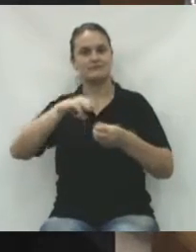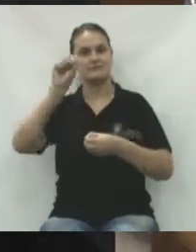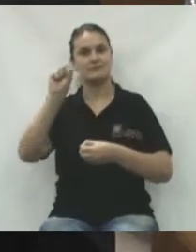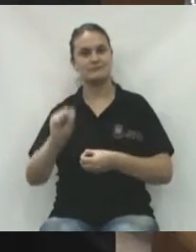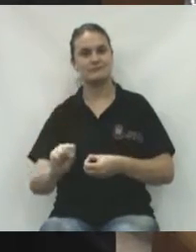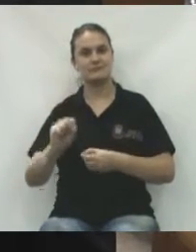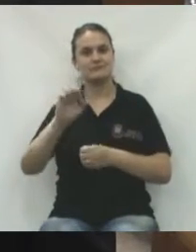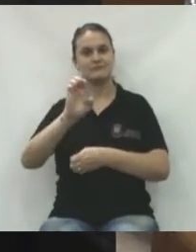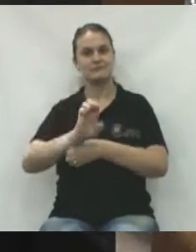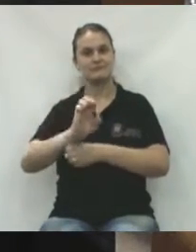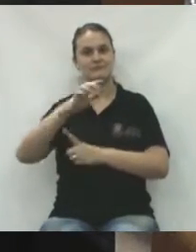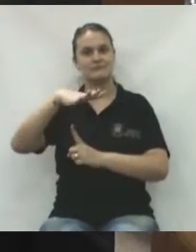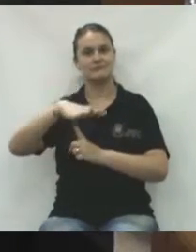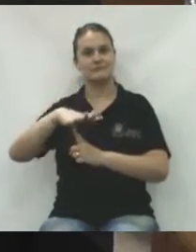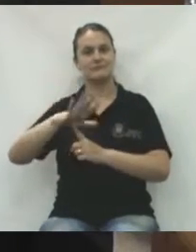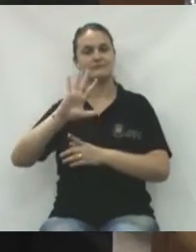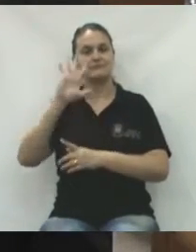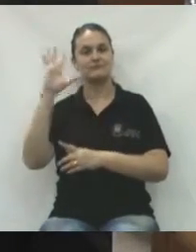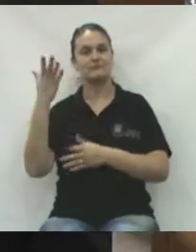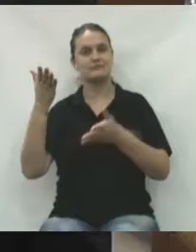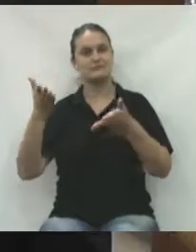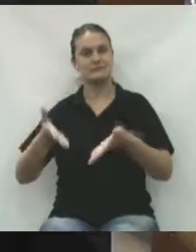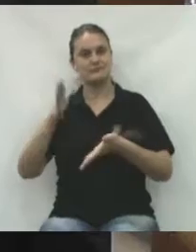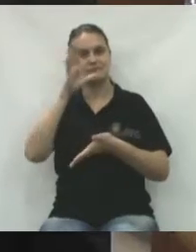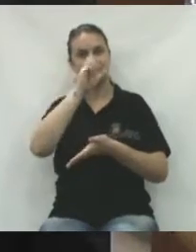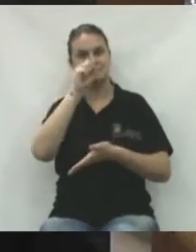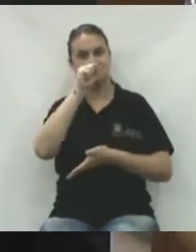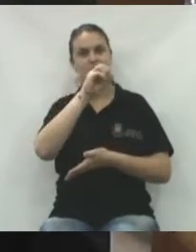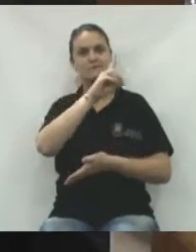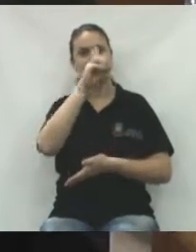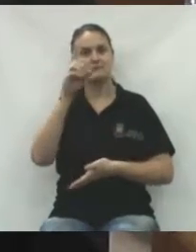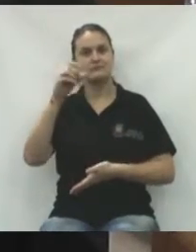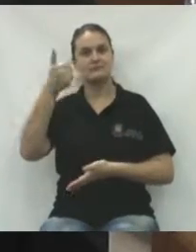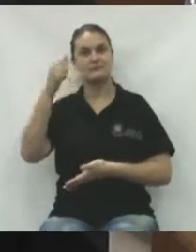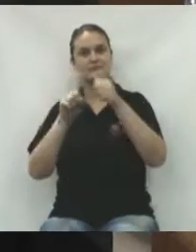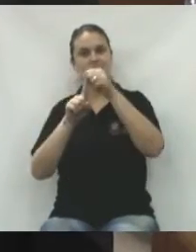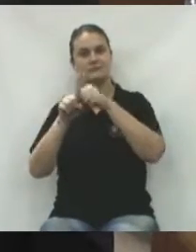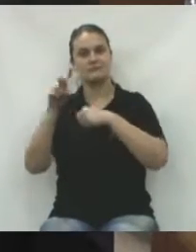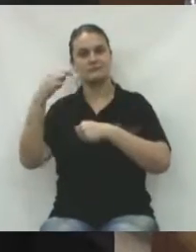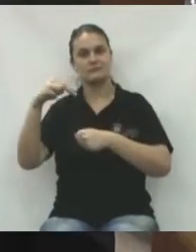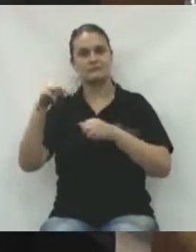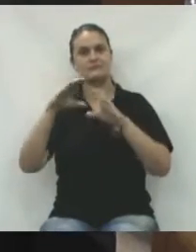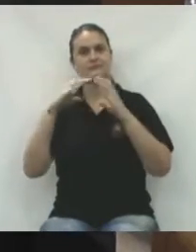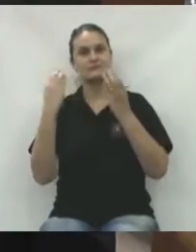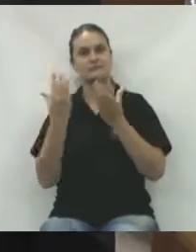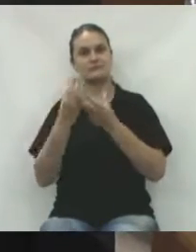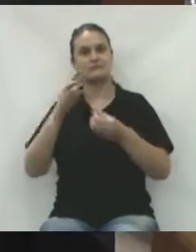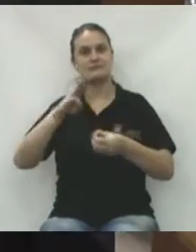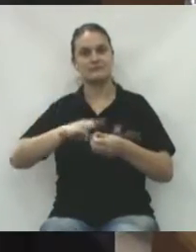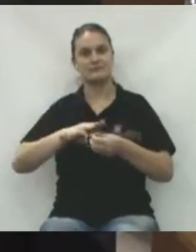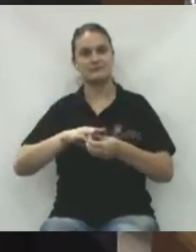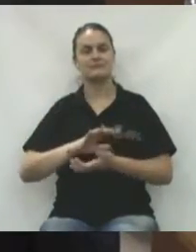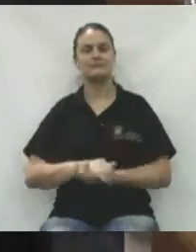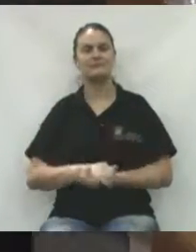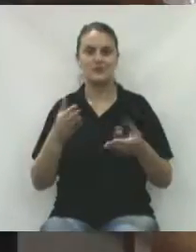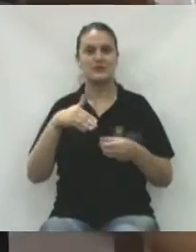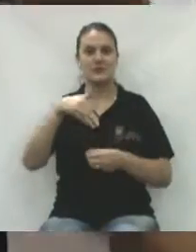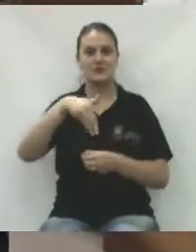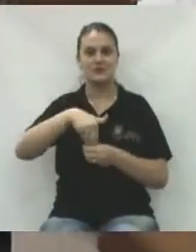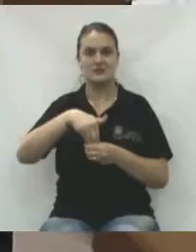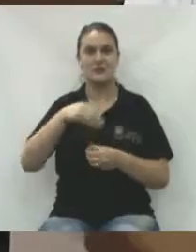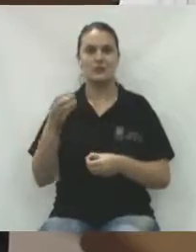do sul do paraná que foi realizada neste sábado dia 18 de novembro na câmara municipal